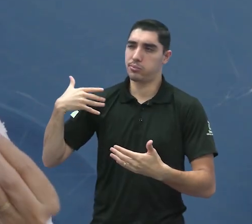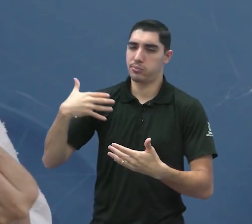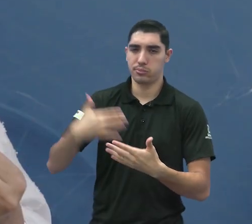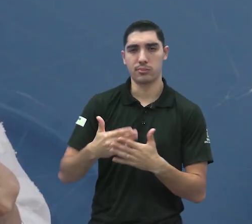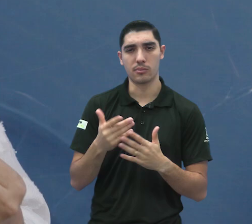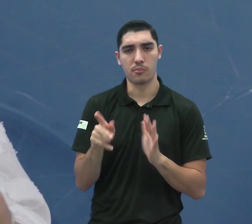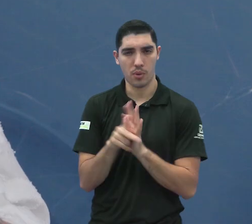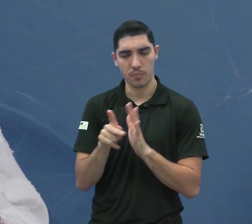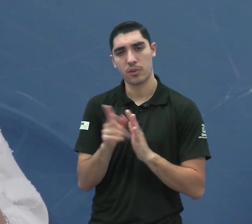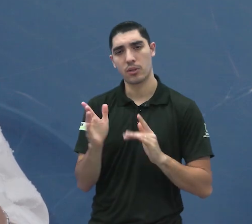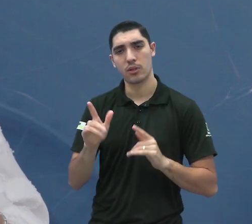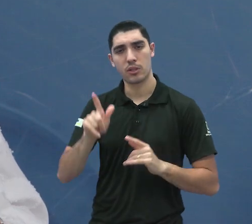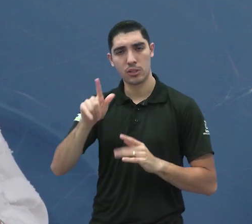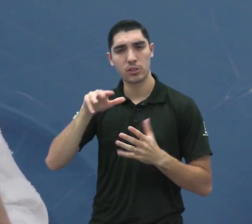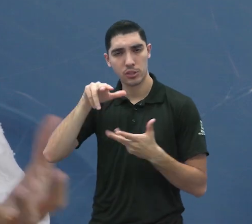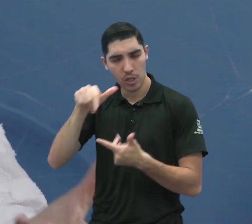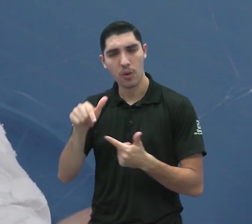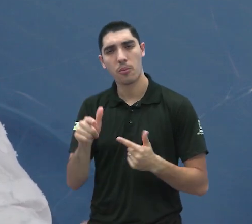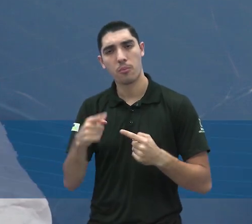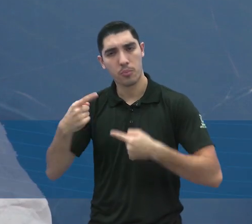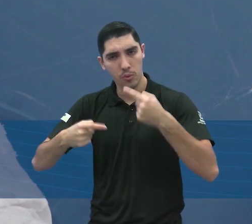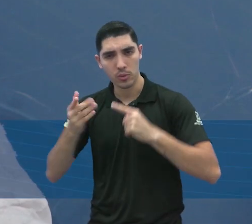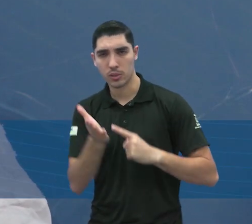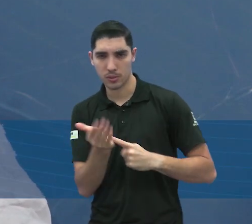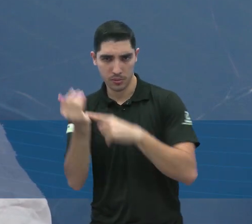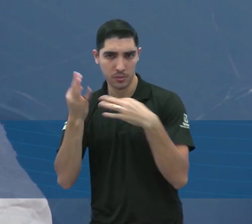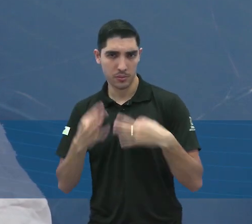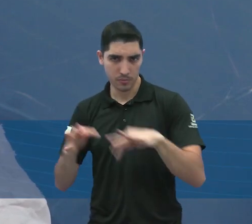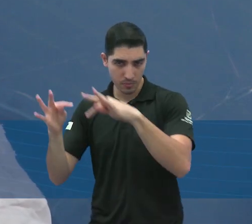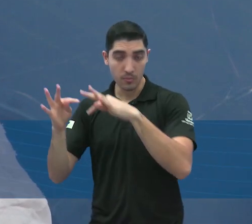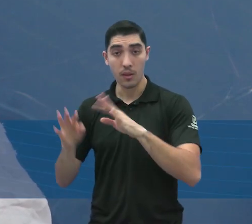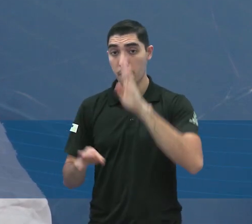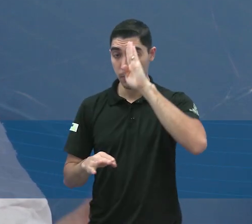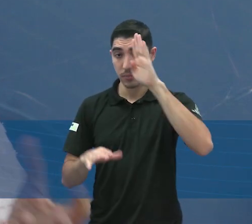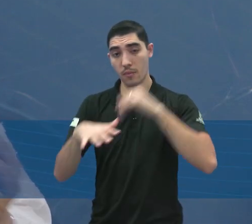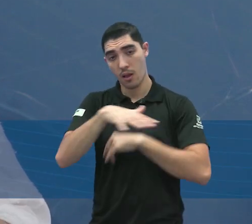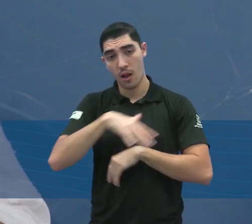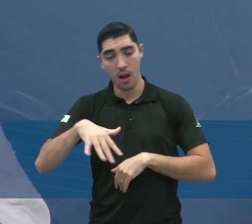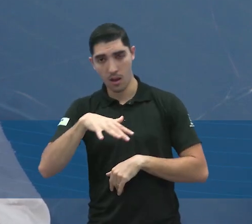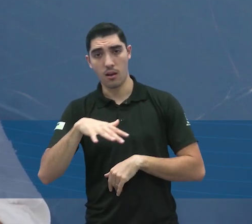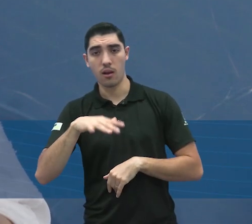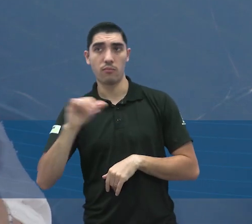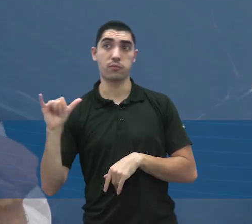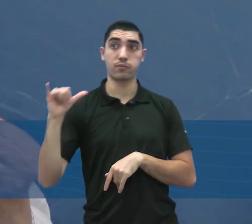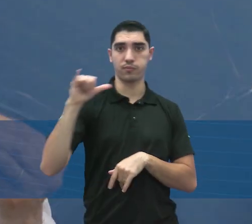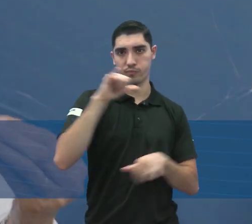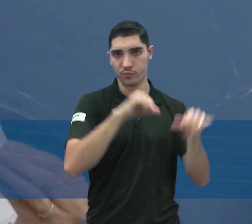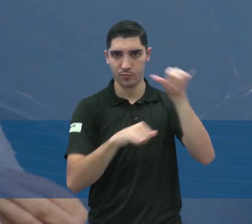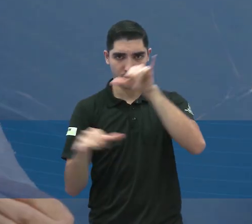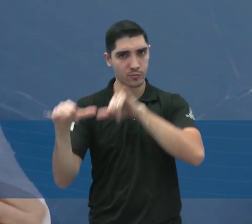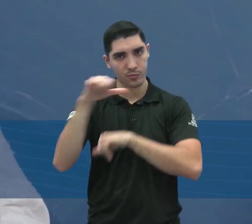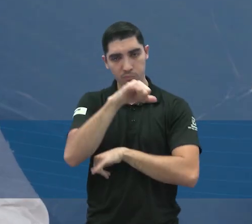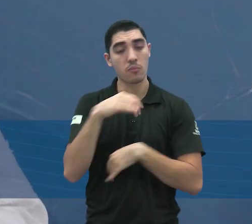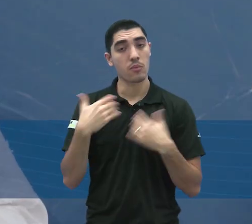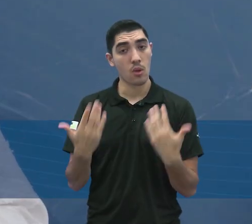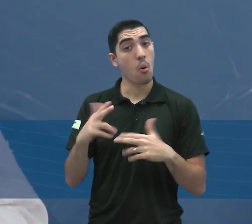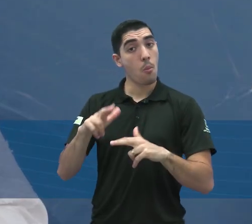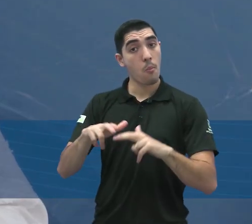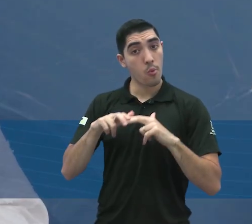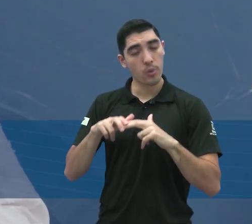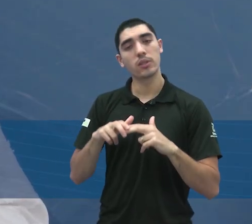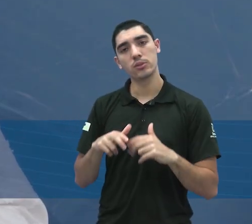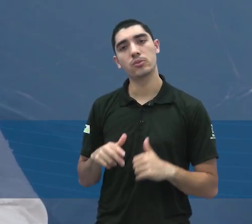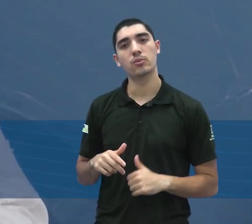gente chama de especialização produtiva voltado ao segmento aeroespacial. Então, em relação a esse segmento, né, nós